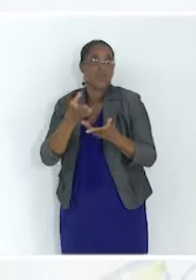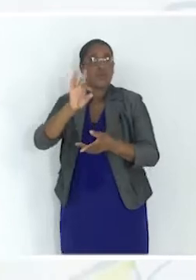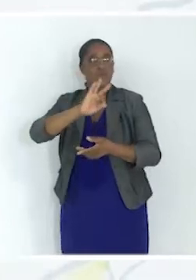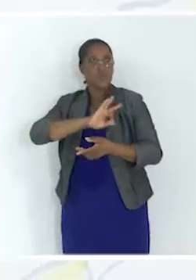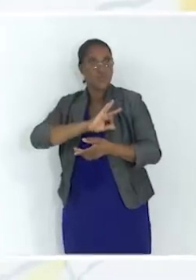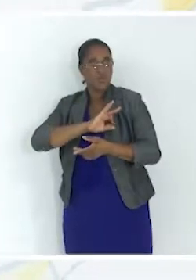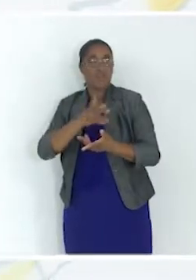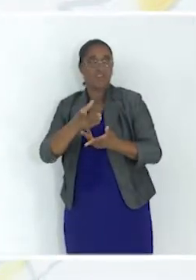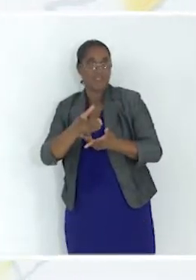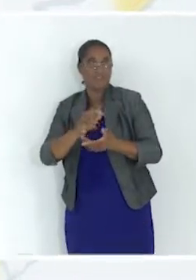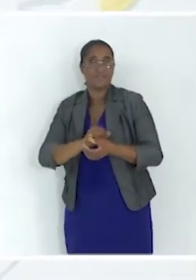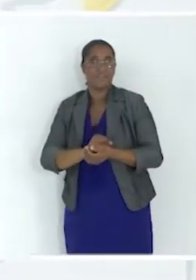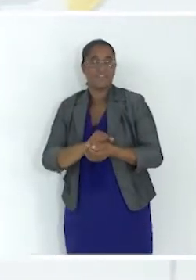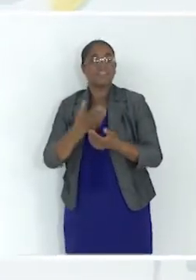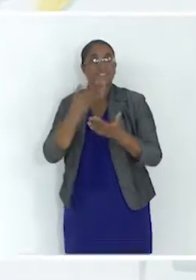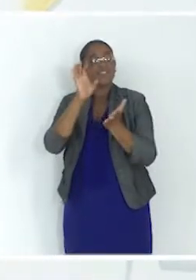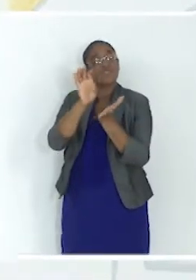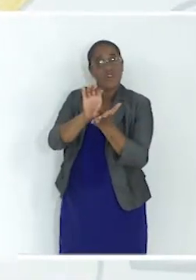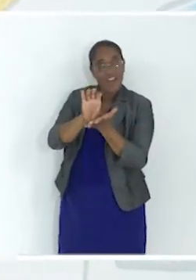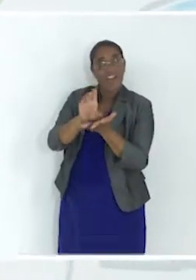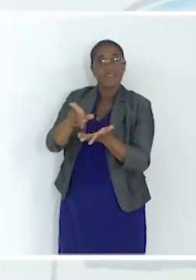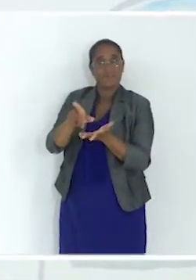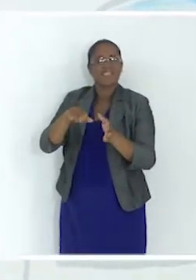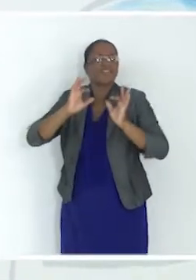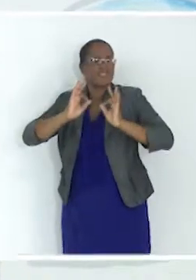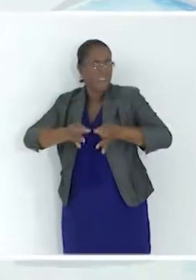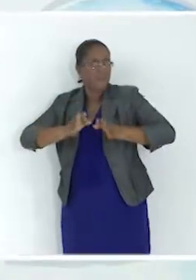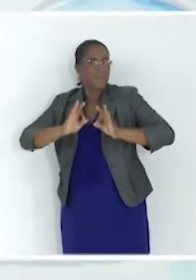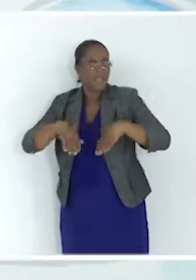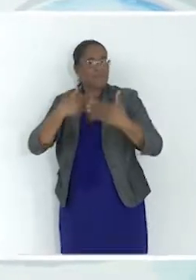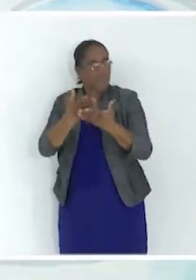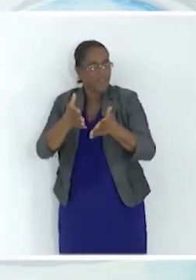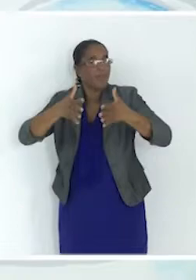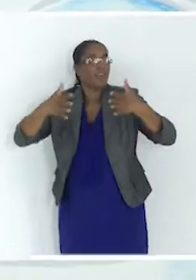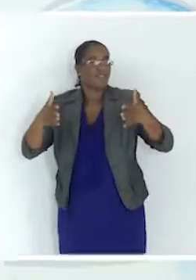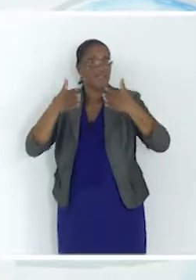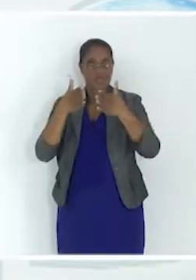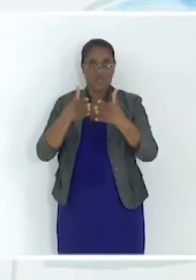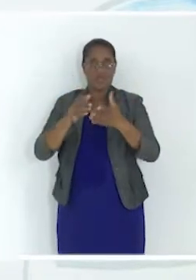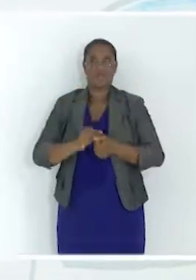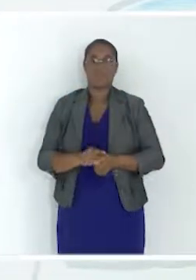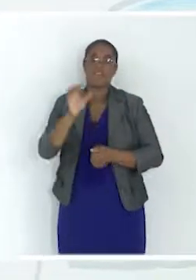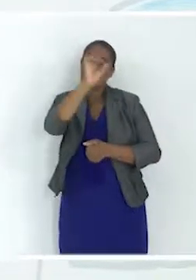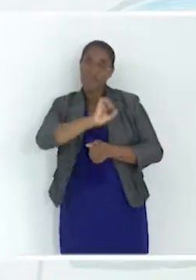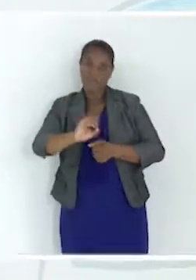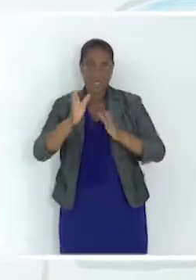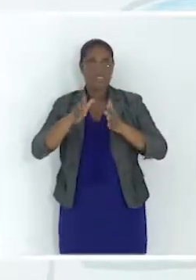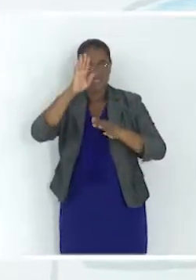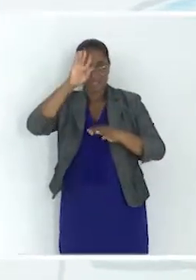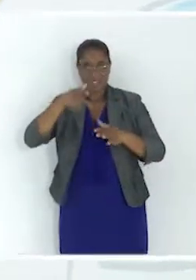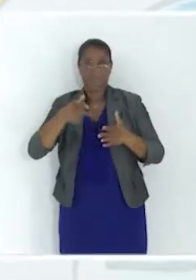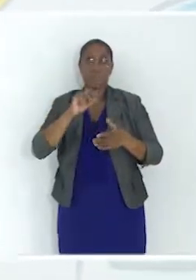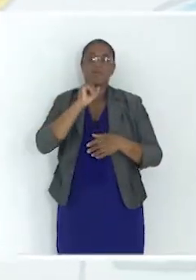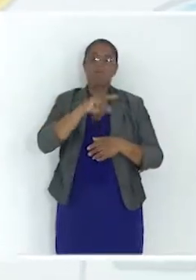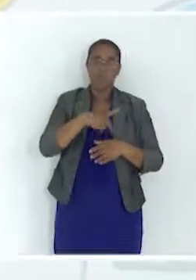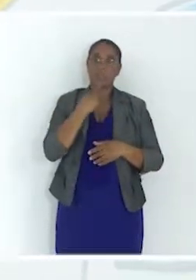dicionário, que dá sempre grande ajuda. Então, vocês já sabem. E ainda podem perguntar aos irmãos mais velhos, se